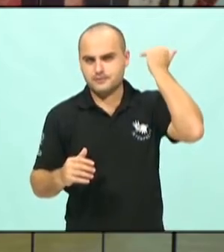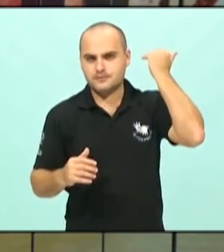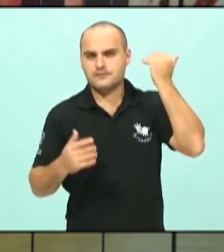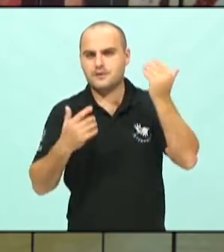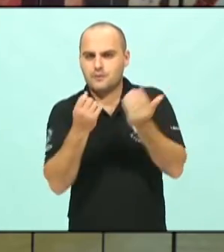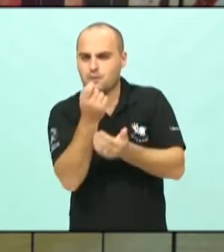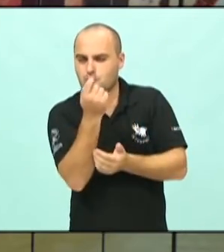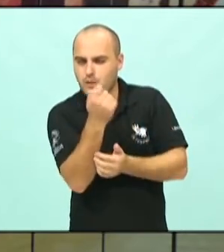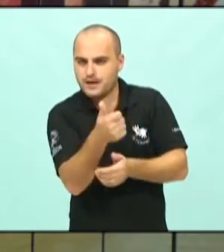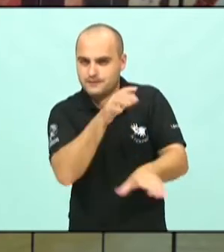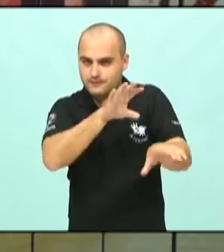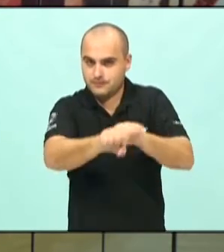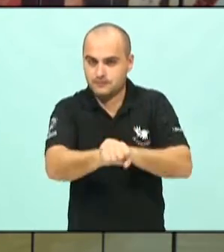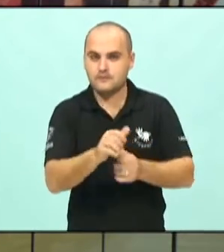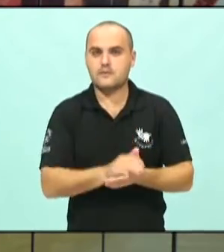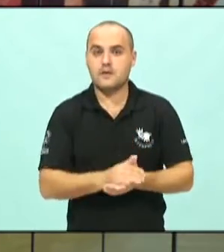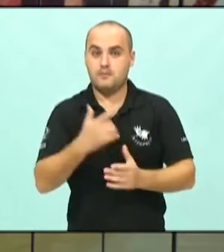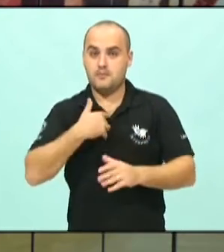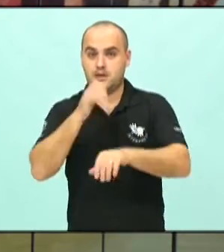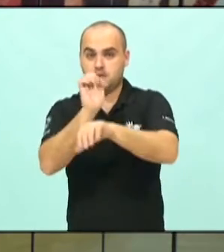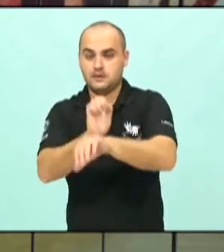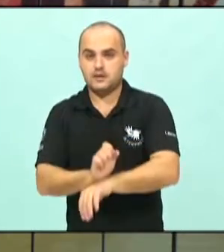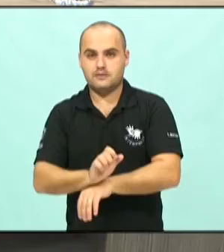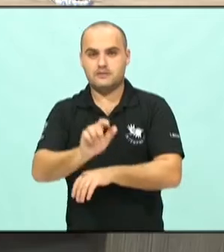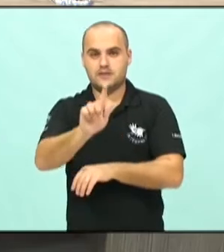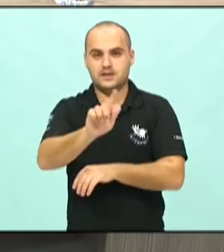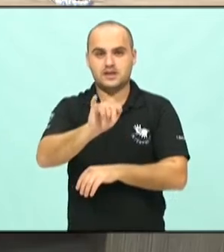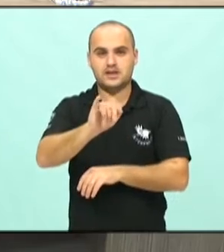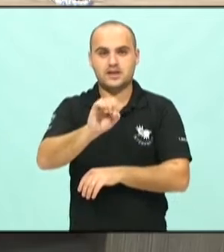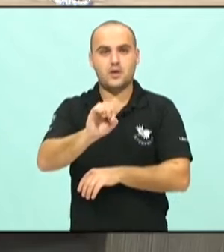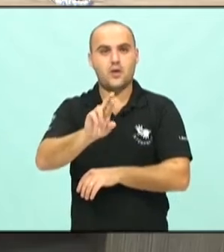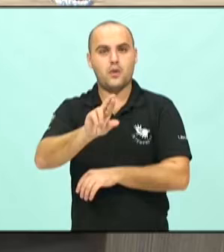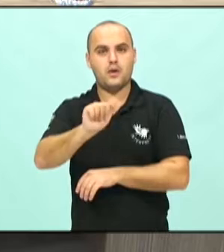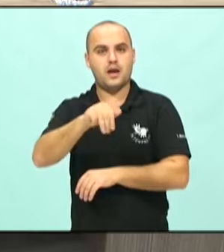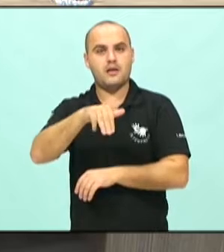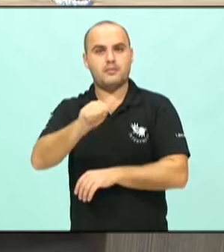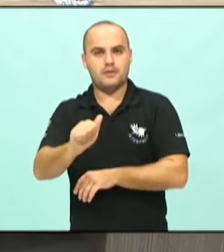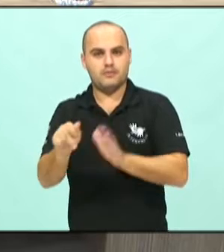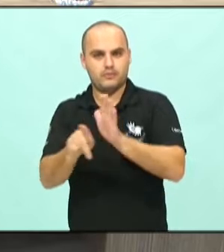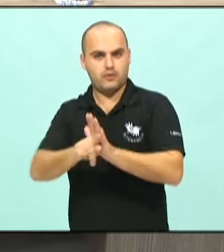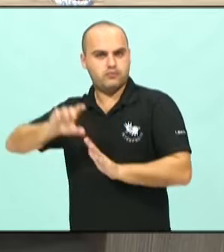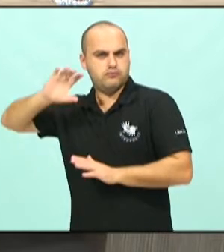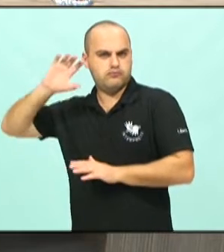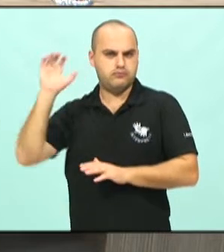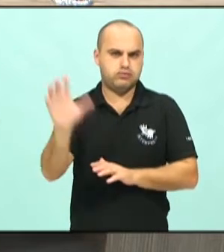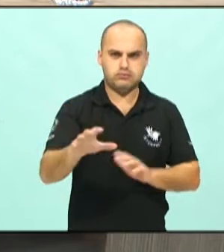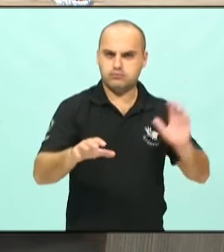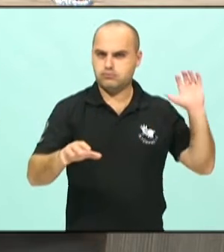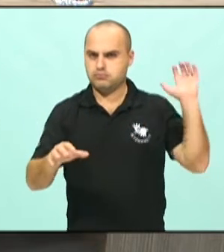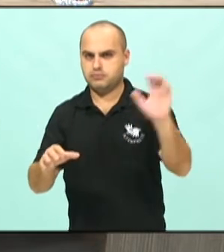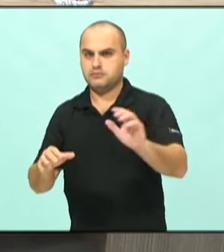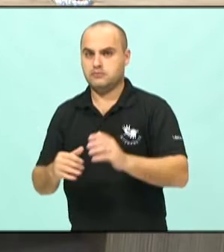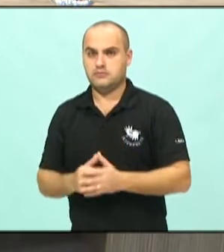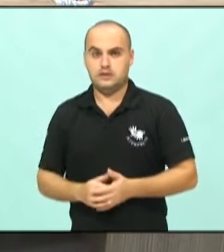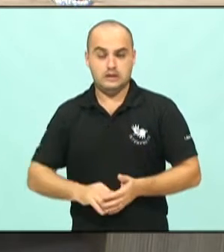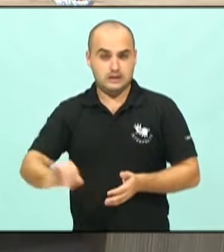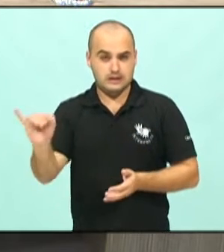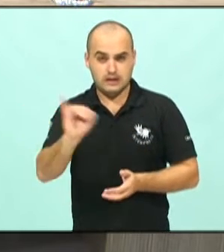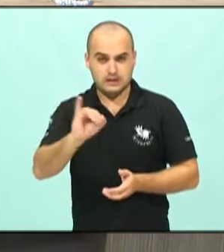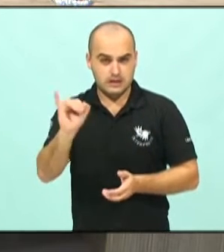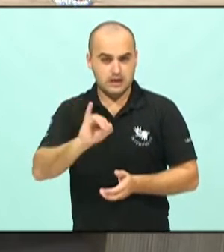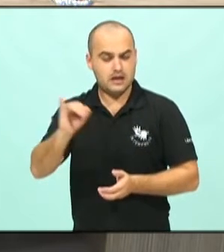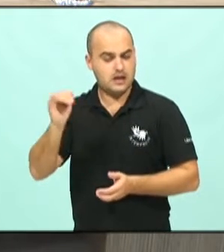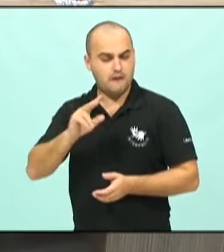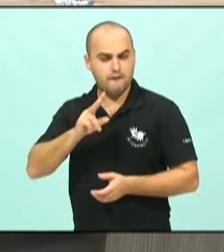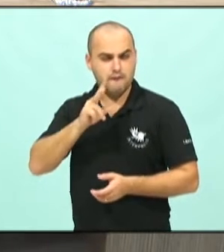me formando, eu fiz o meu estágio na antiga Georama de handebol. Nossa, a Itajaí foi o berço do handebol por muitos anos,